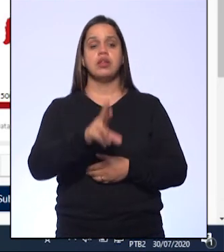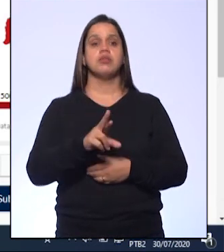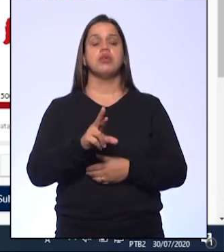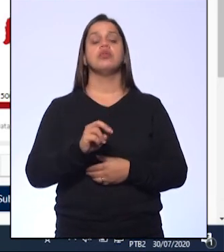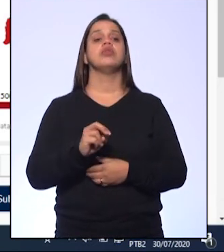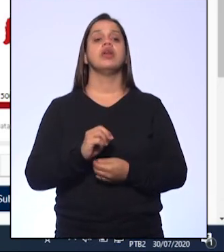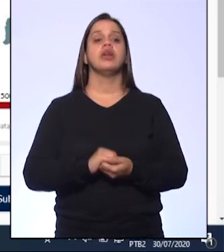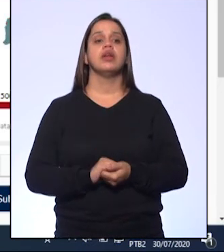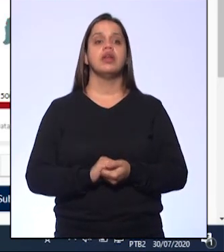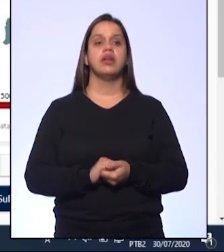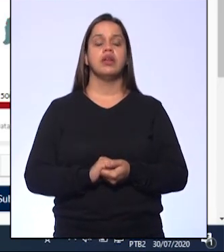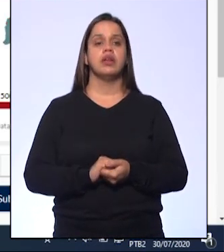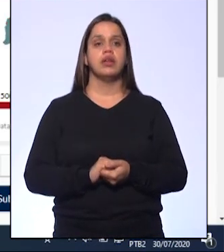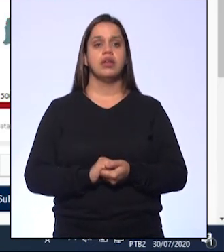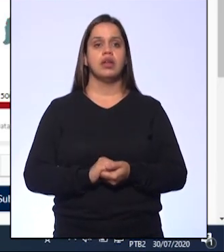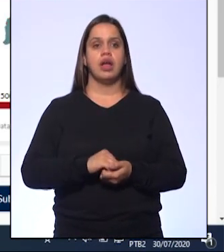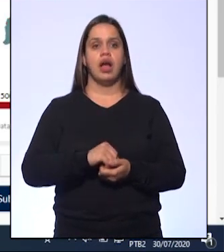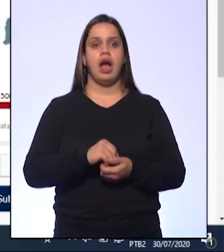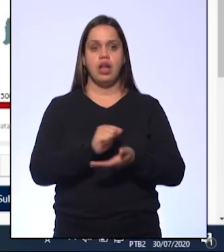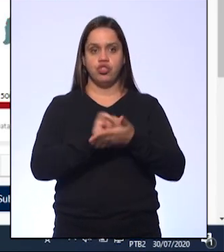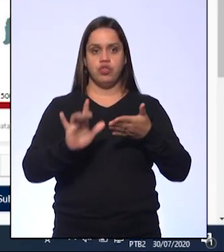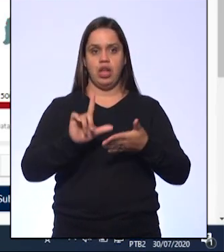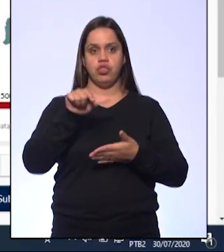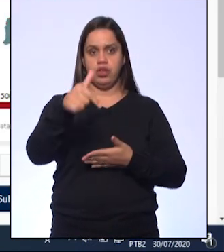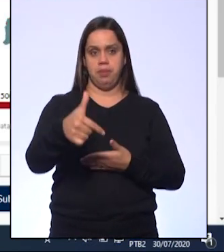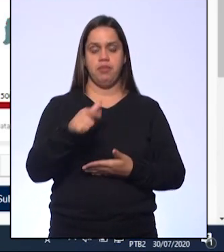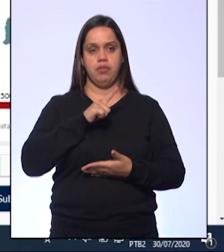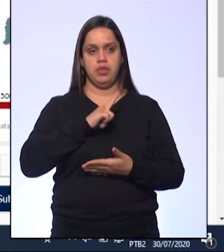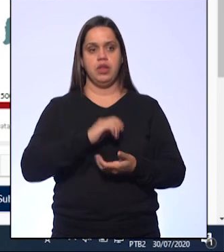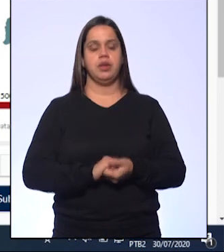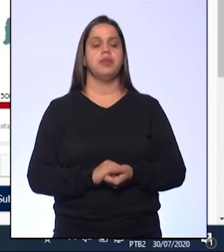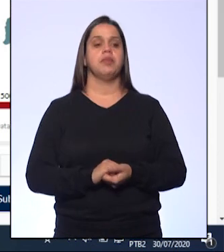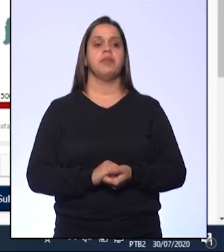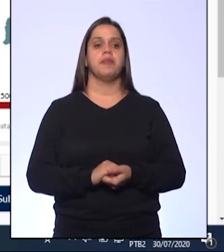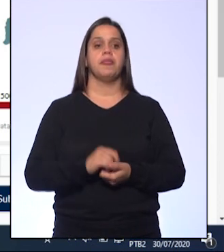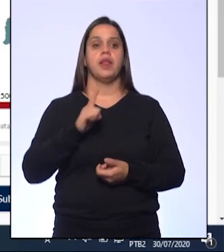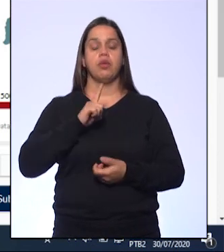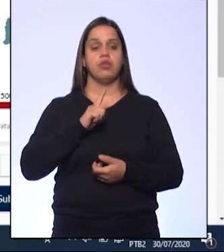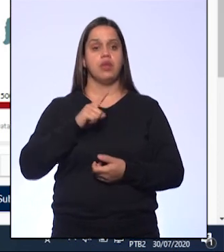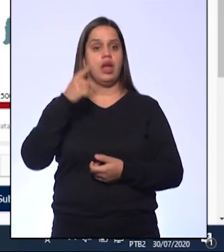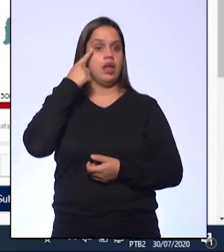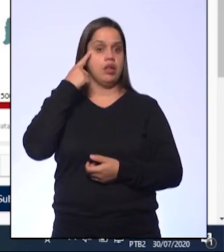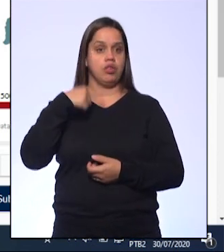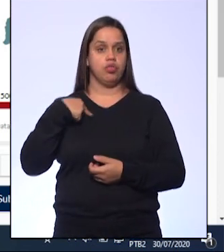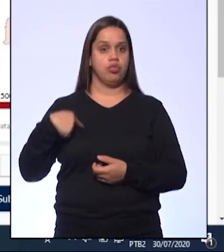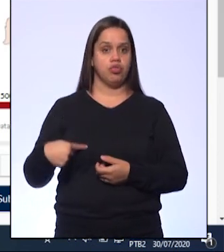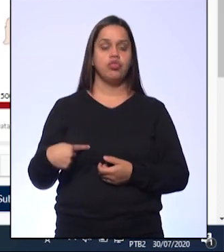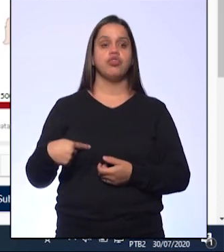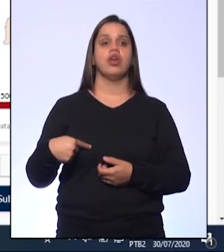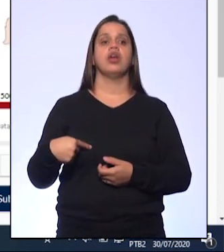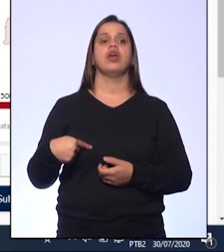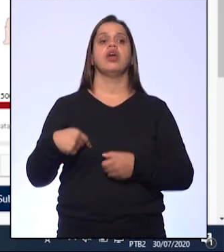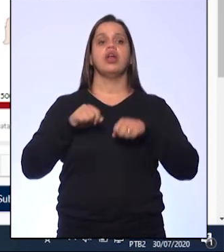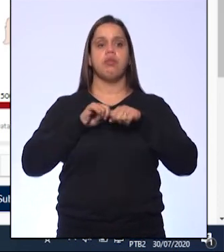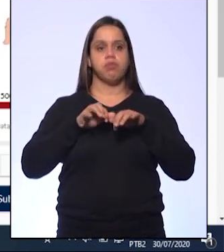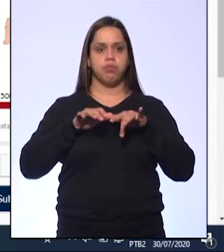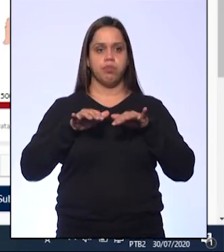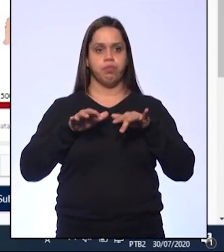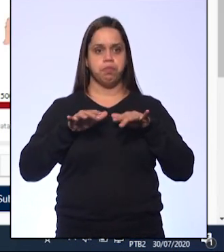aí a um exercício. Então, a gente tem, né, a China ali, com caso, os casos